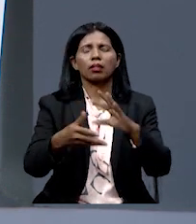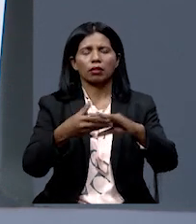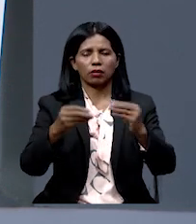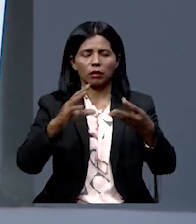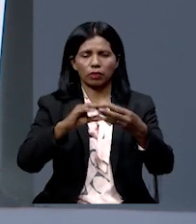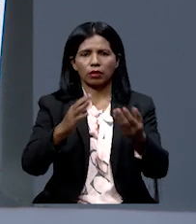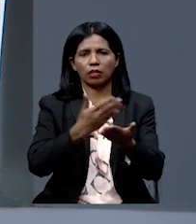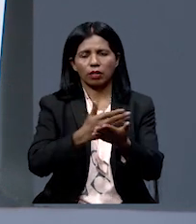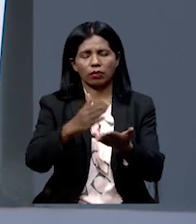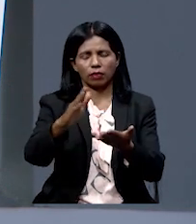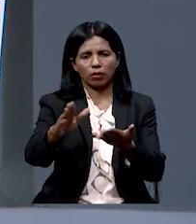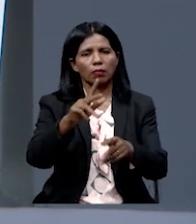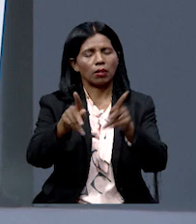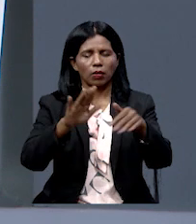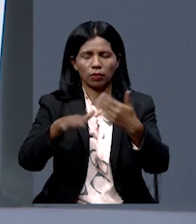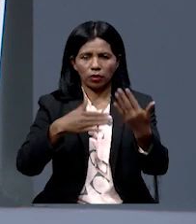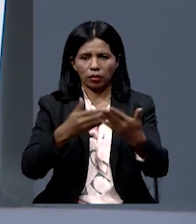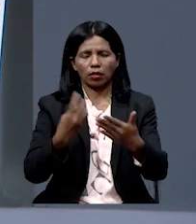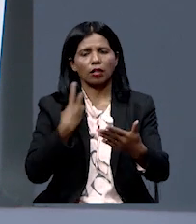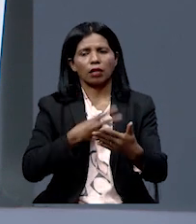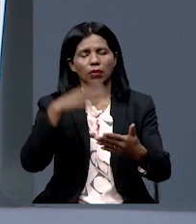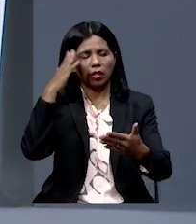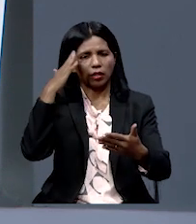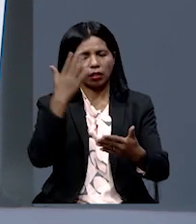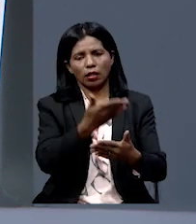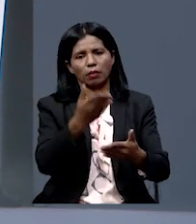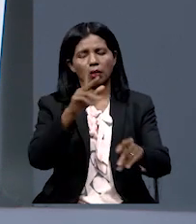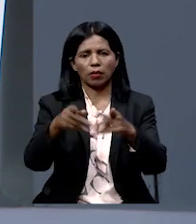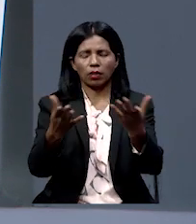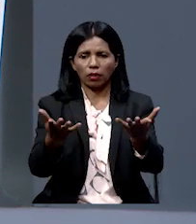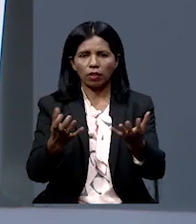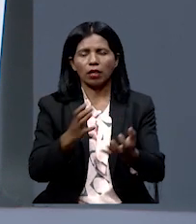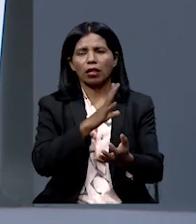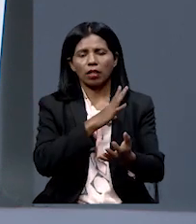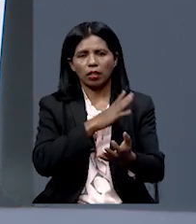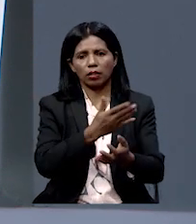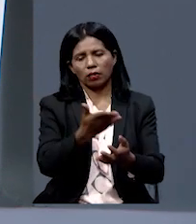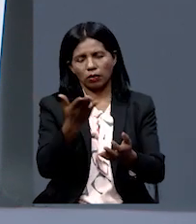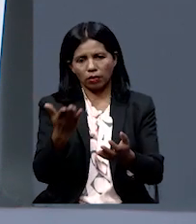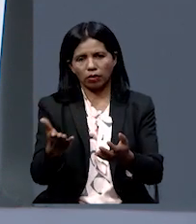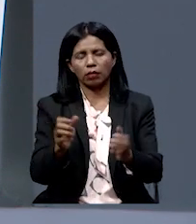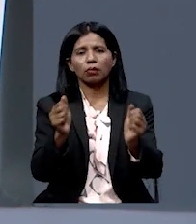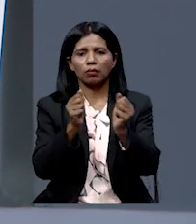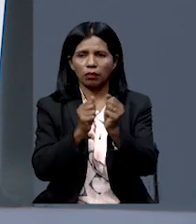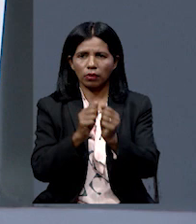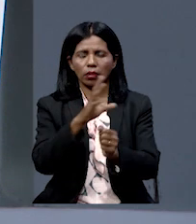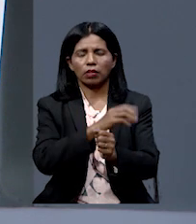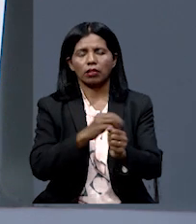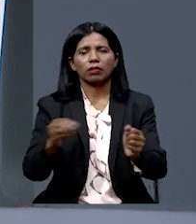share with your community, and we know your fans can't wait for you to amaze them with more with your